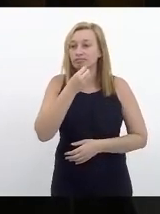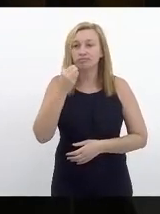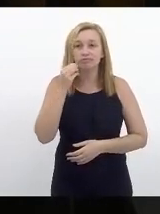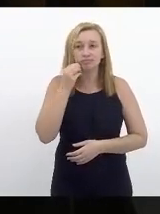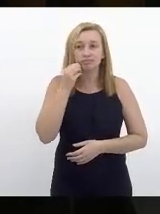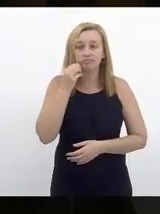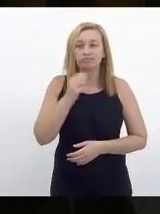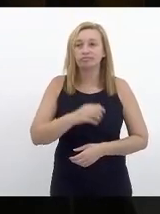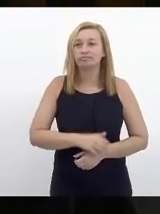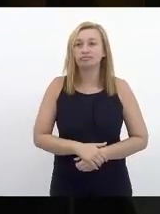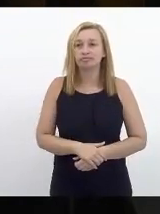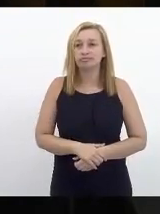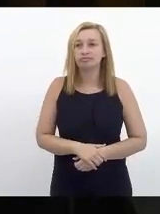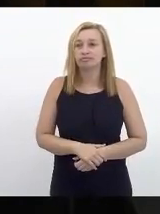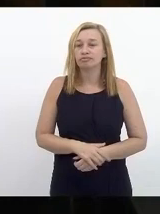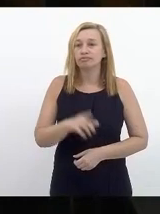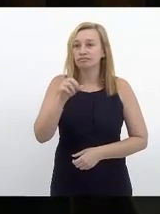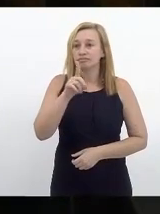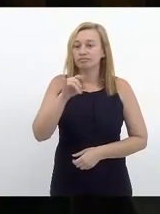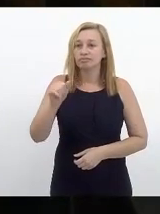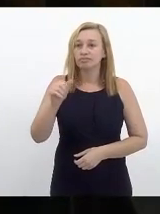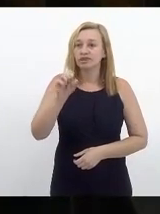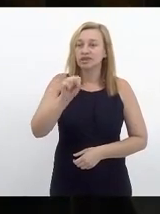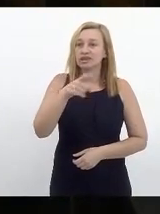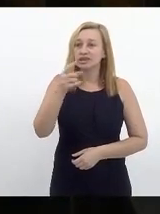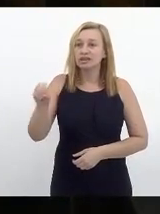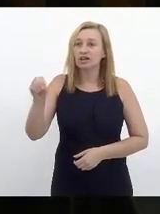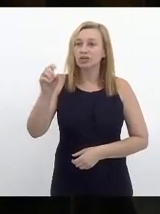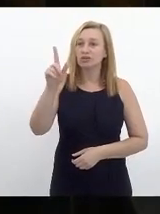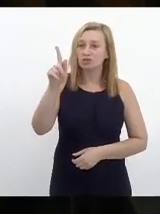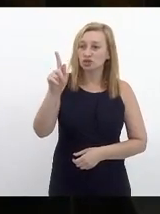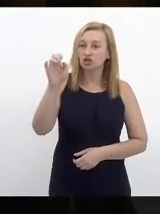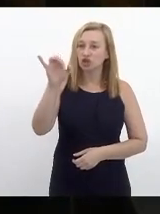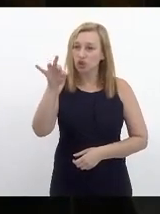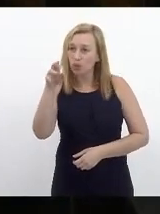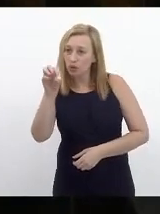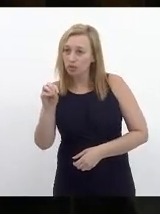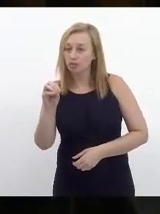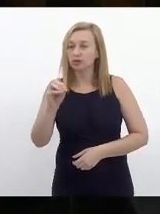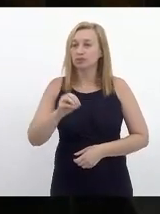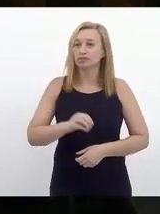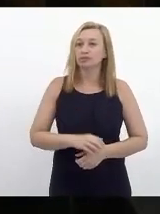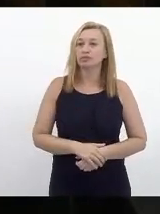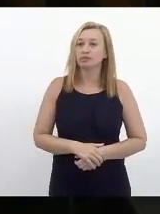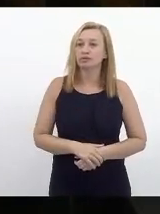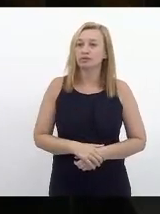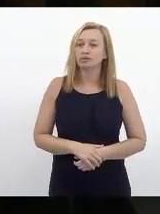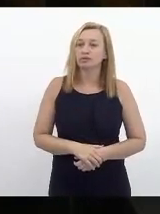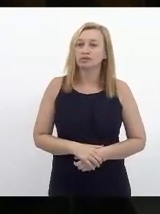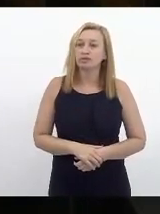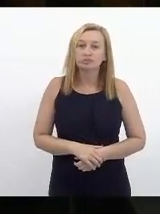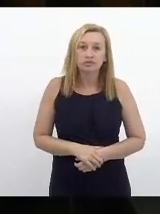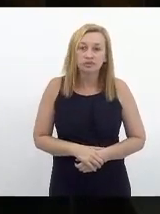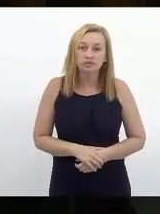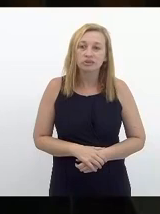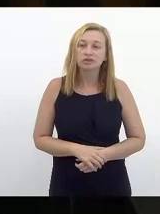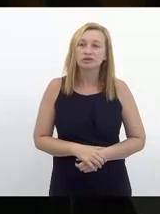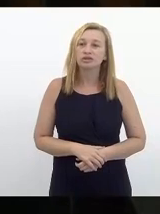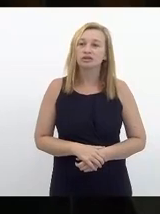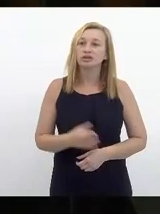setembro, dia de São Jerônimo, que o sincretismo religioso